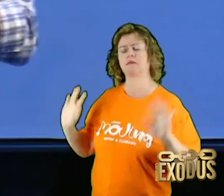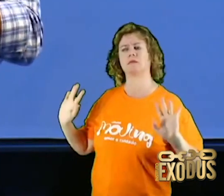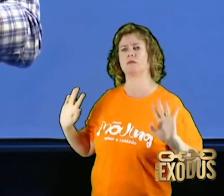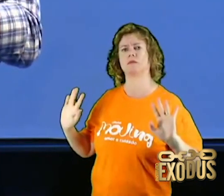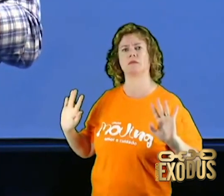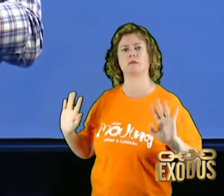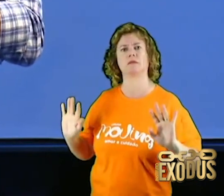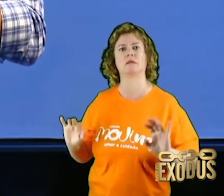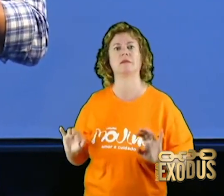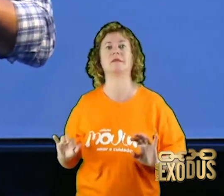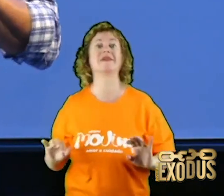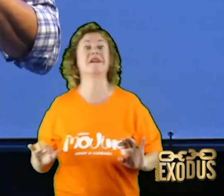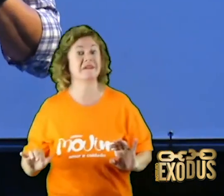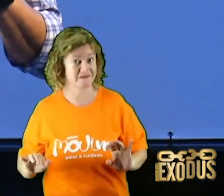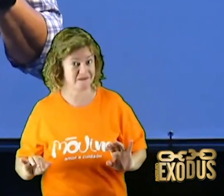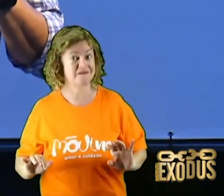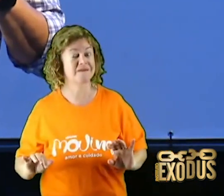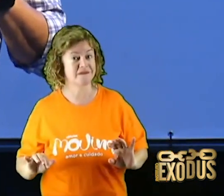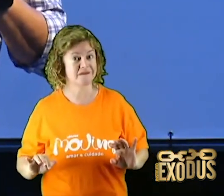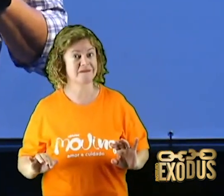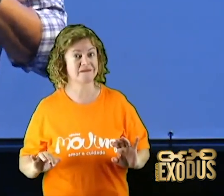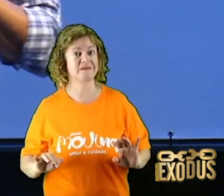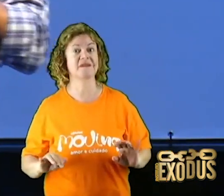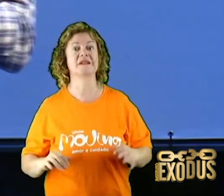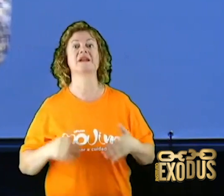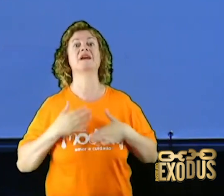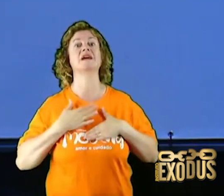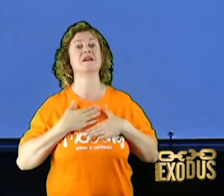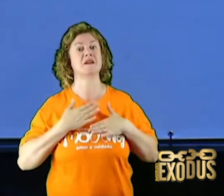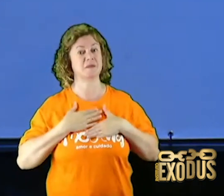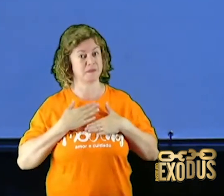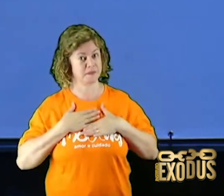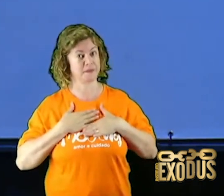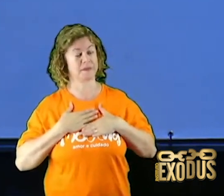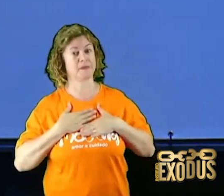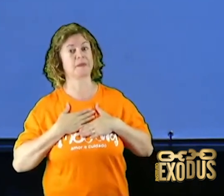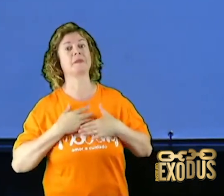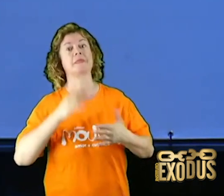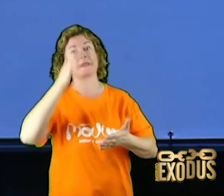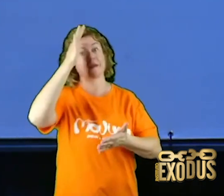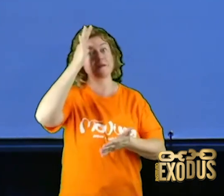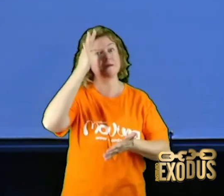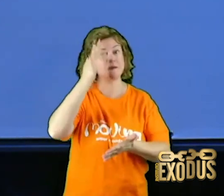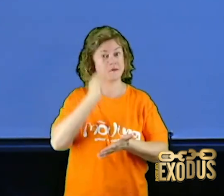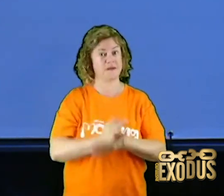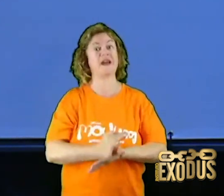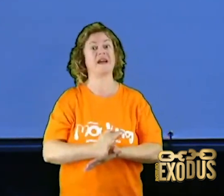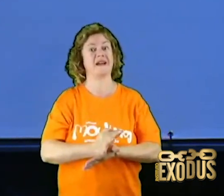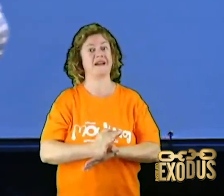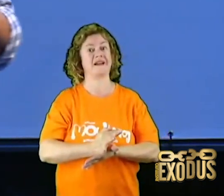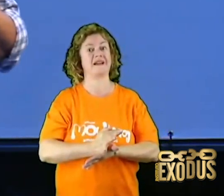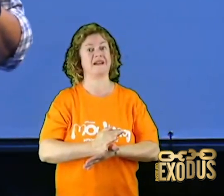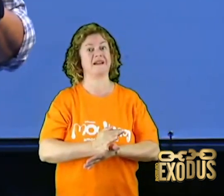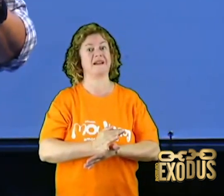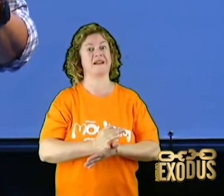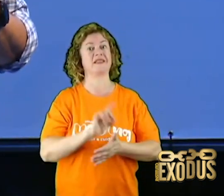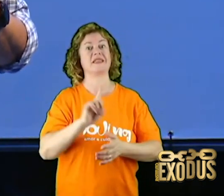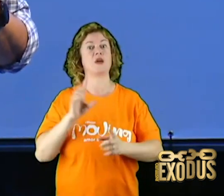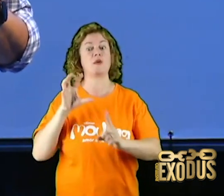fé nem valida e nem invalida o poder do milagre. Deus é bom o tempo todo.